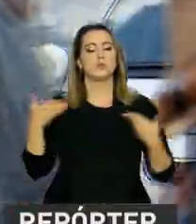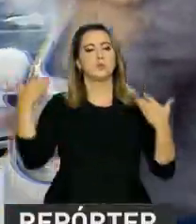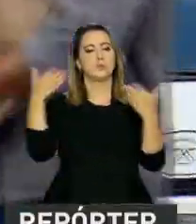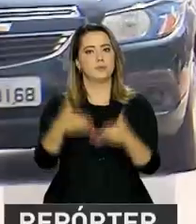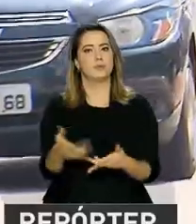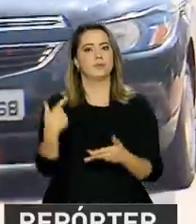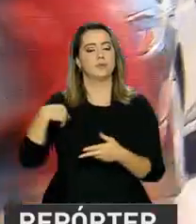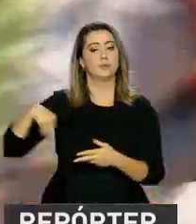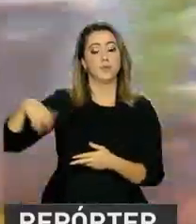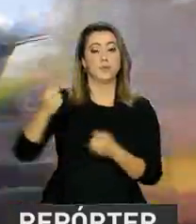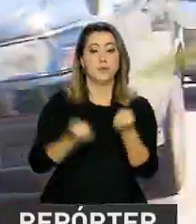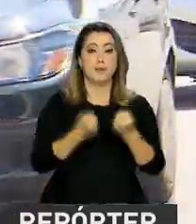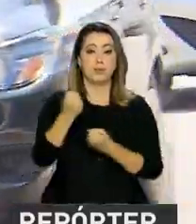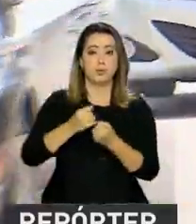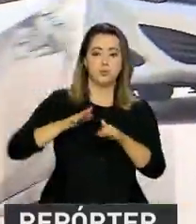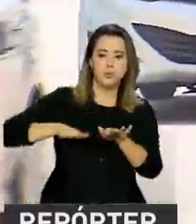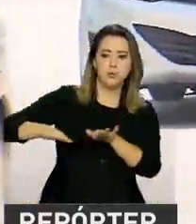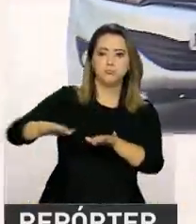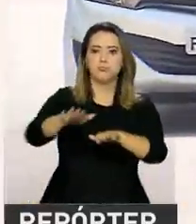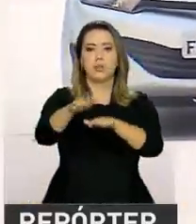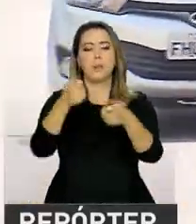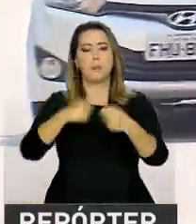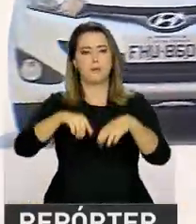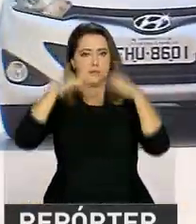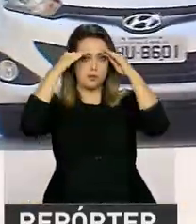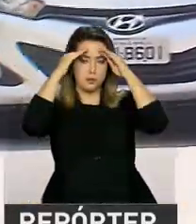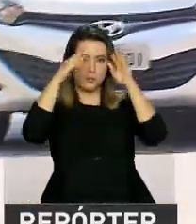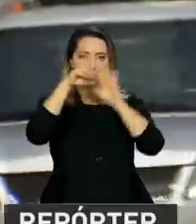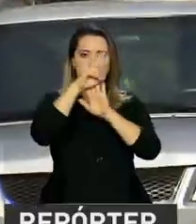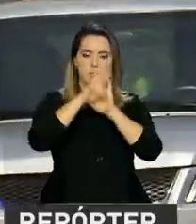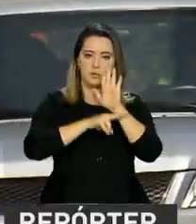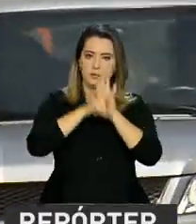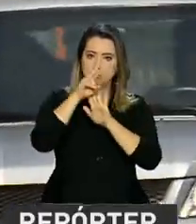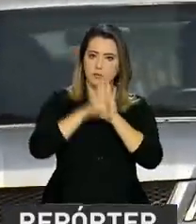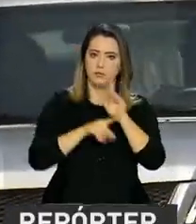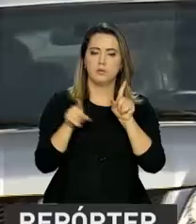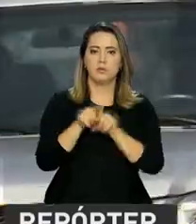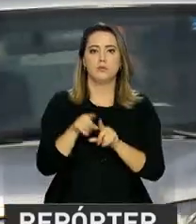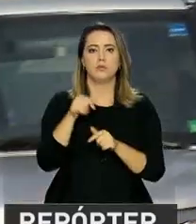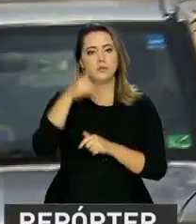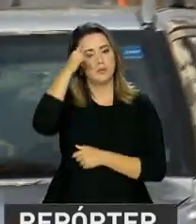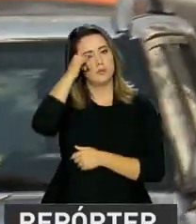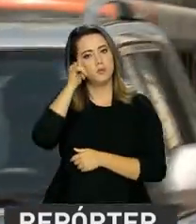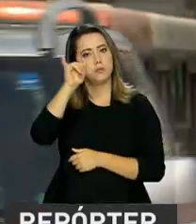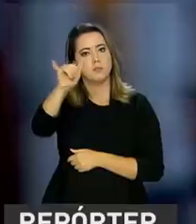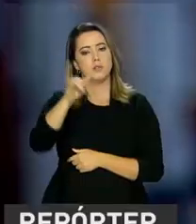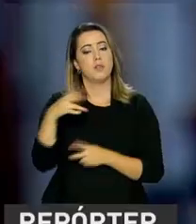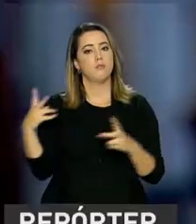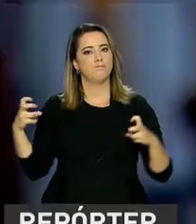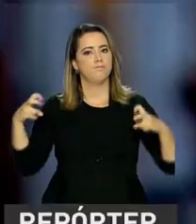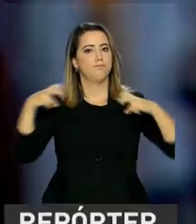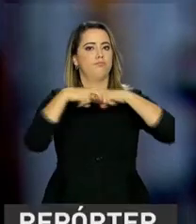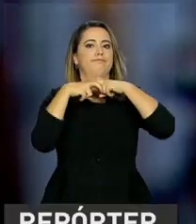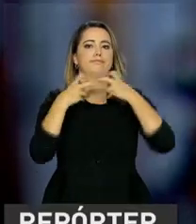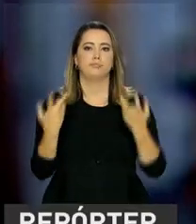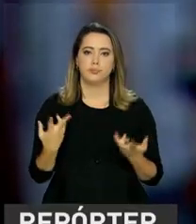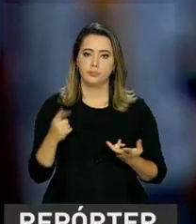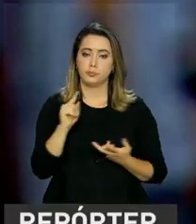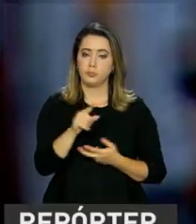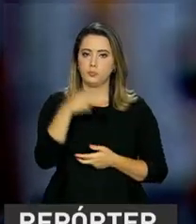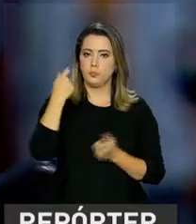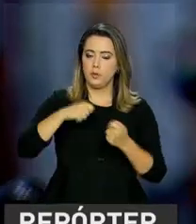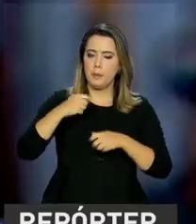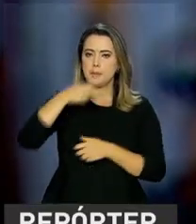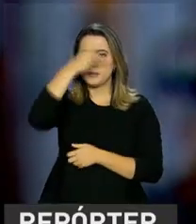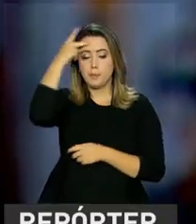do trânsito e que é preciso que eles sigam as regras do código nacional de trânsito para evitar acidentes é chamar a atenção para o